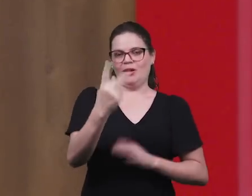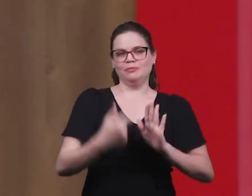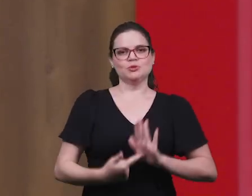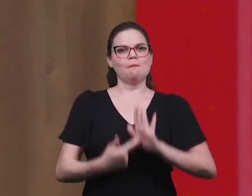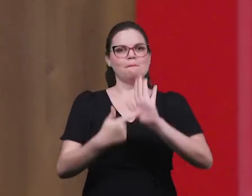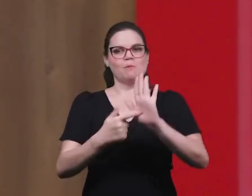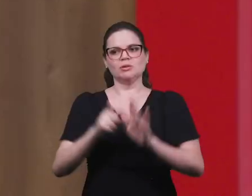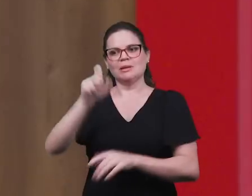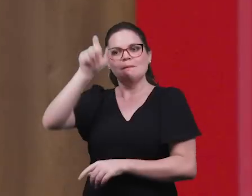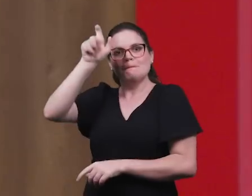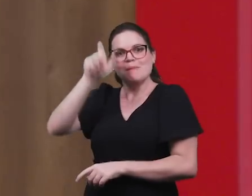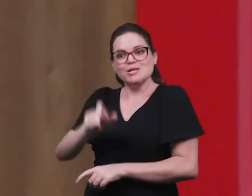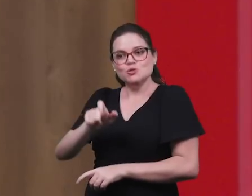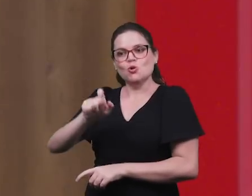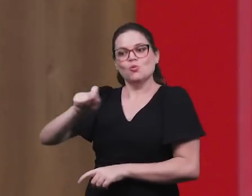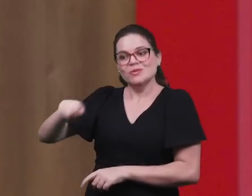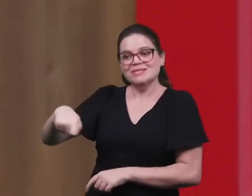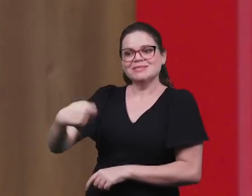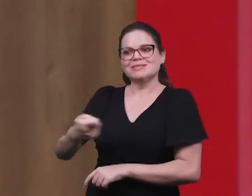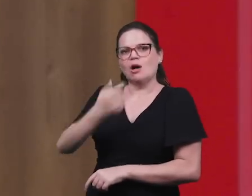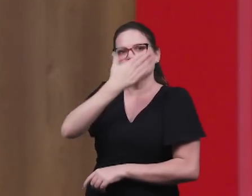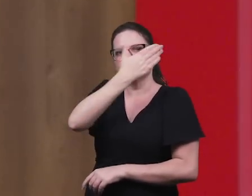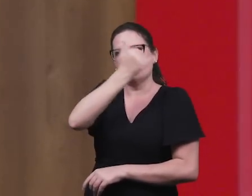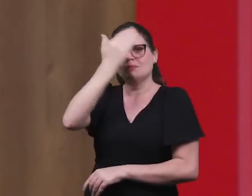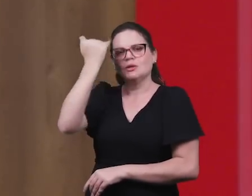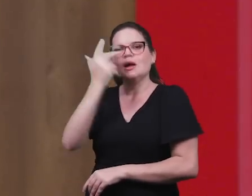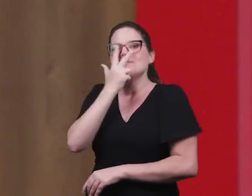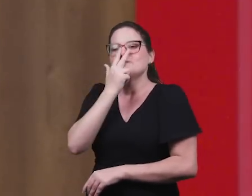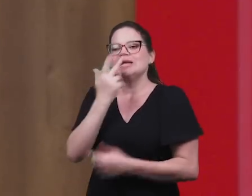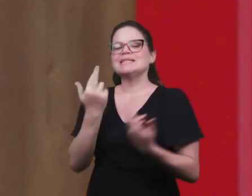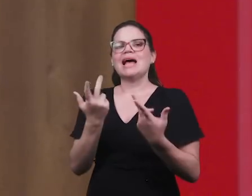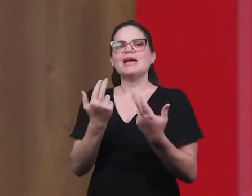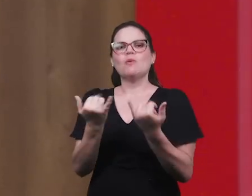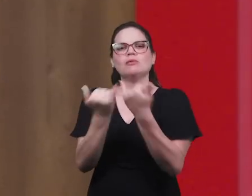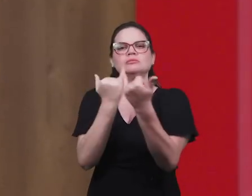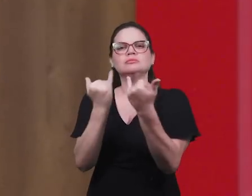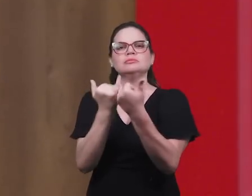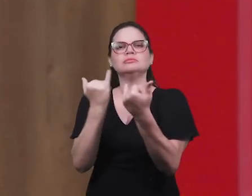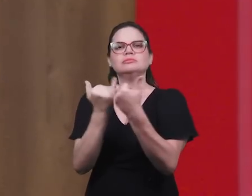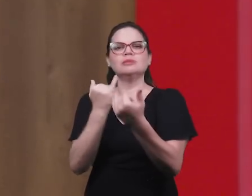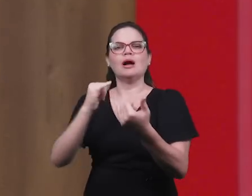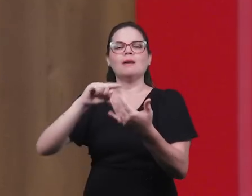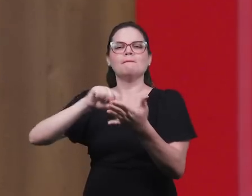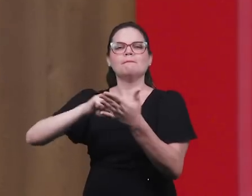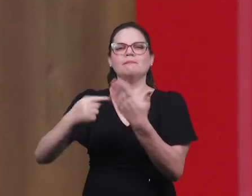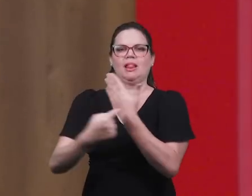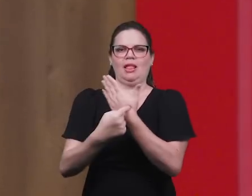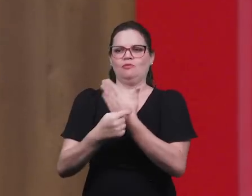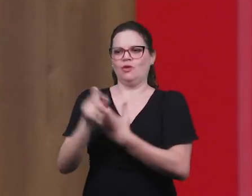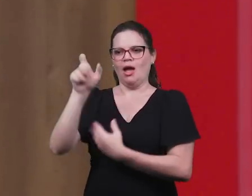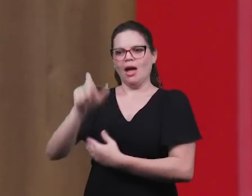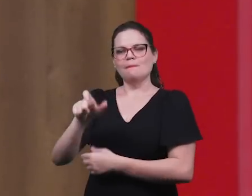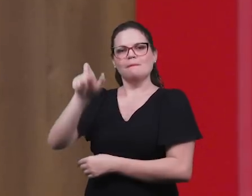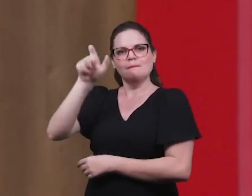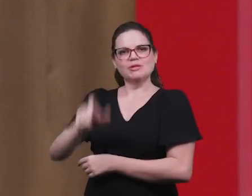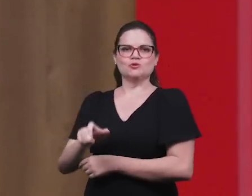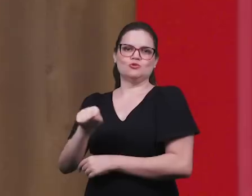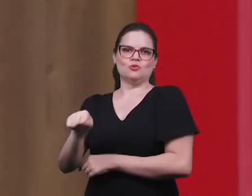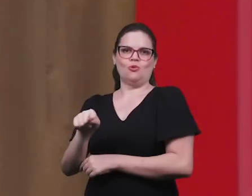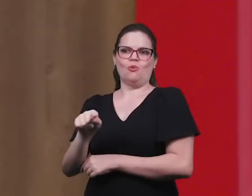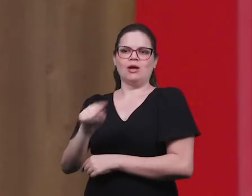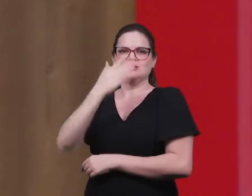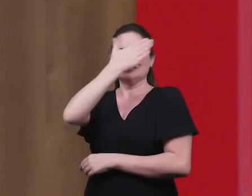sabedoria estivesse falando conosco através do livro de Provérbios e em tantas outras passagens